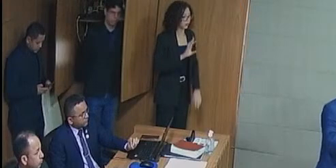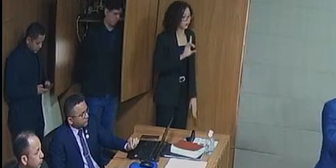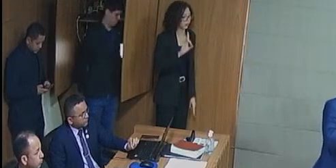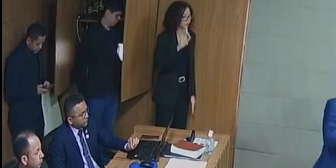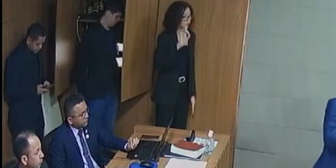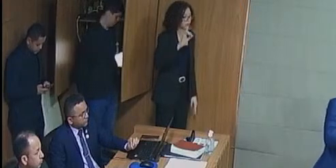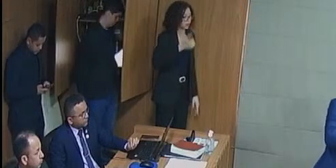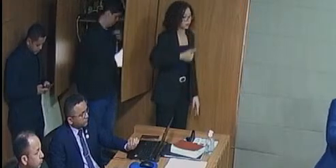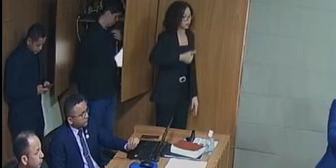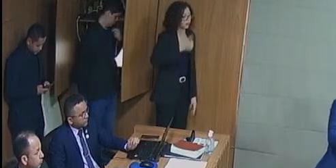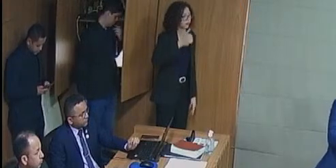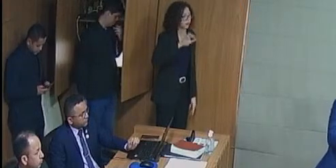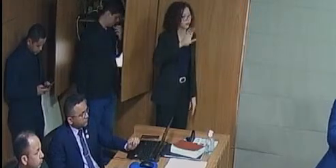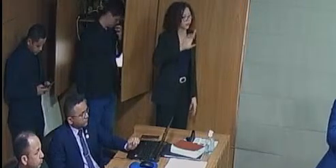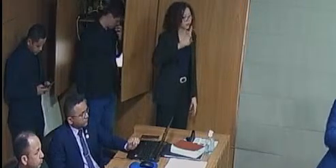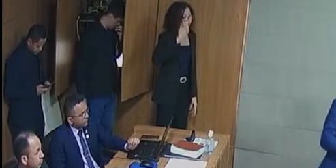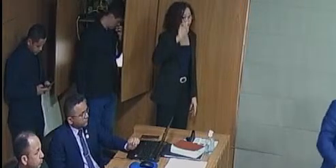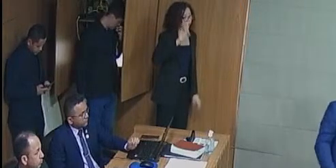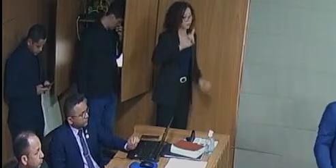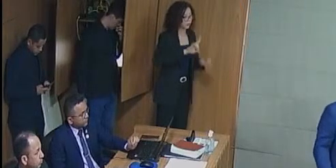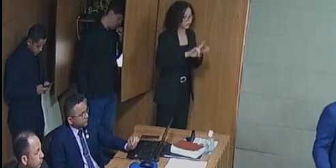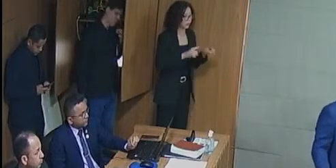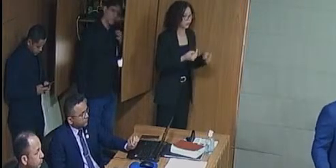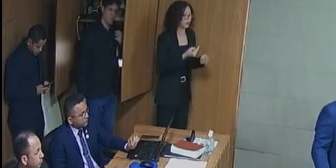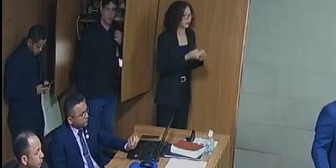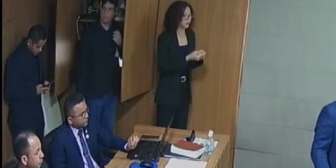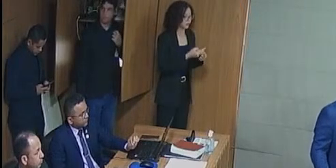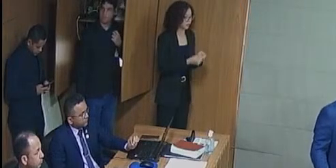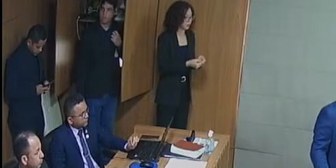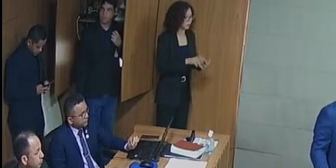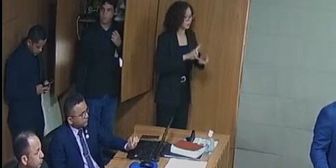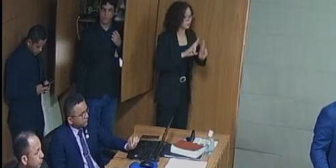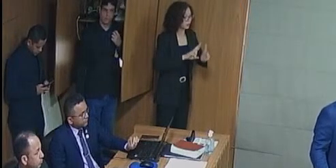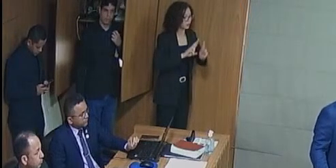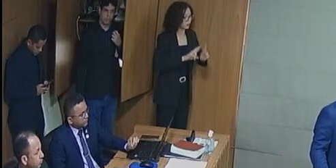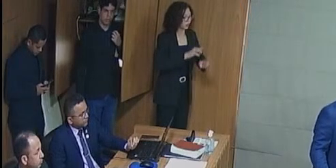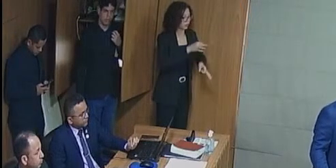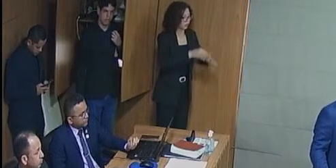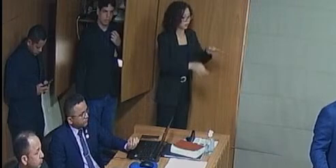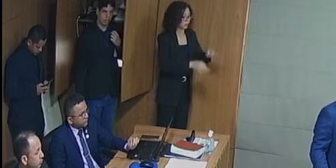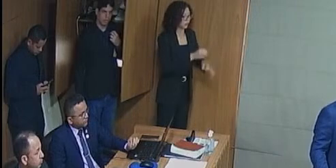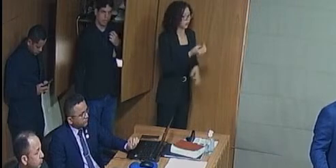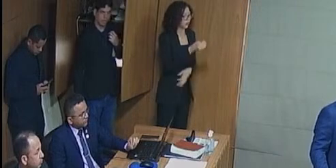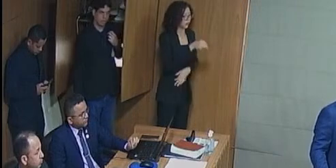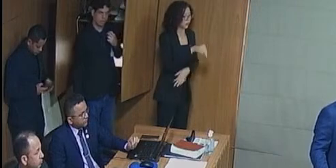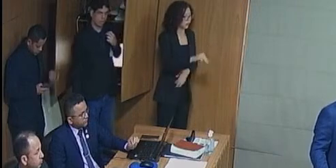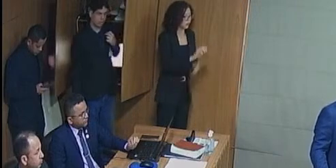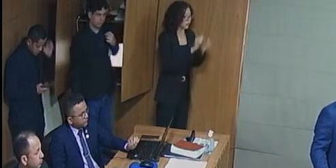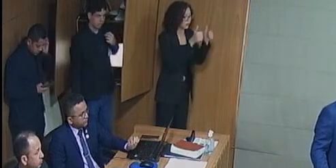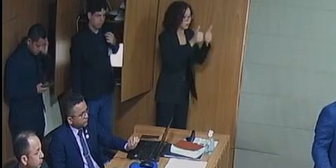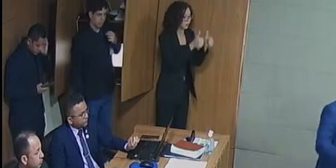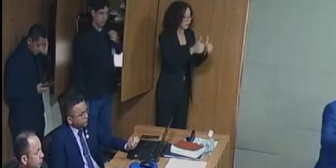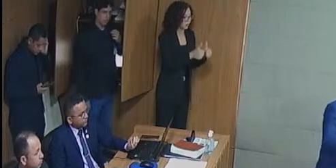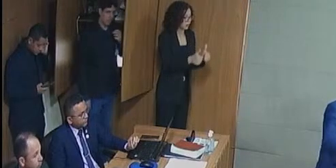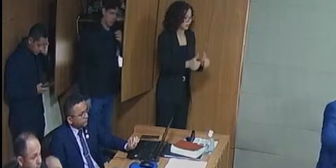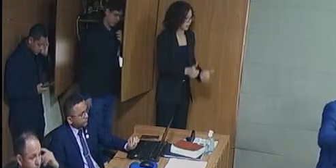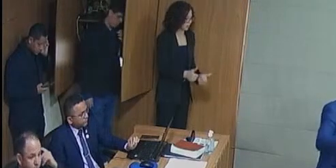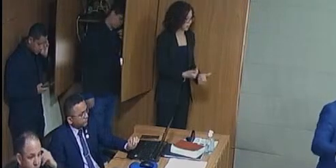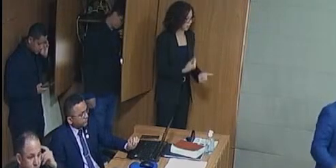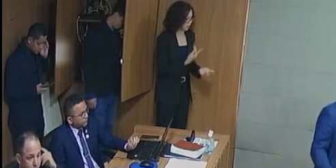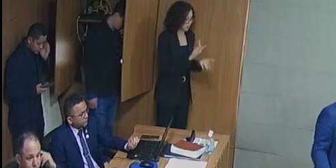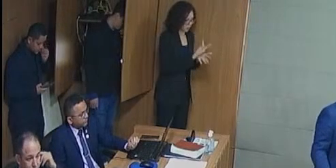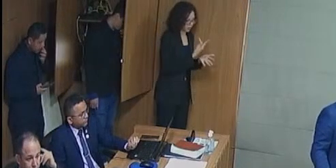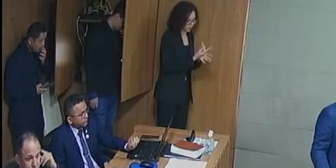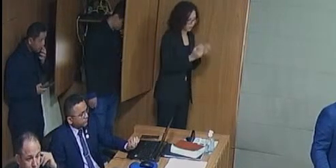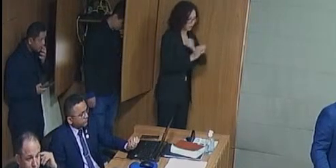primeira mão em primeiro lugar mas espero também na justiça do Maranhão para que analise tal feito não é com um erro que se